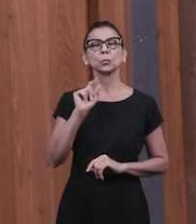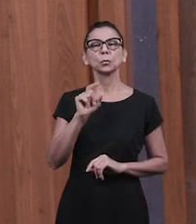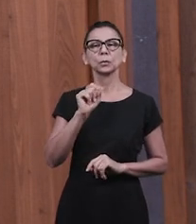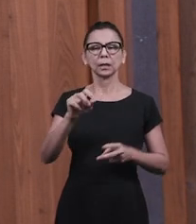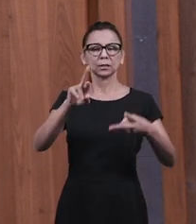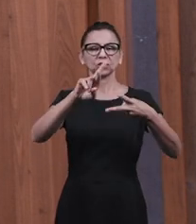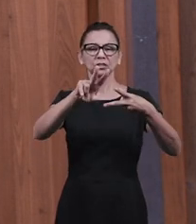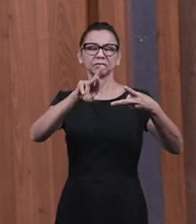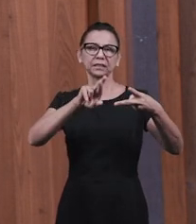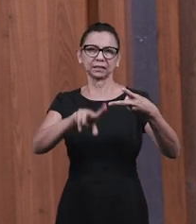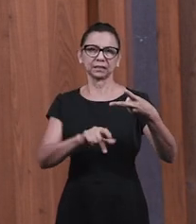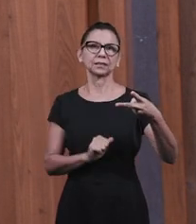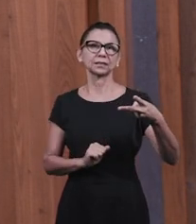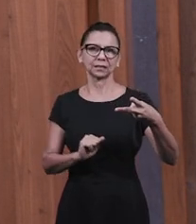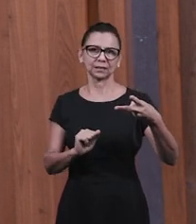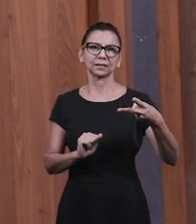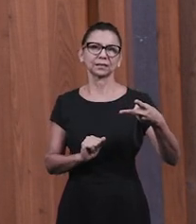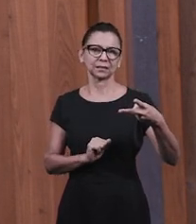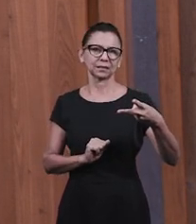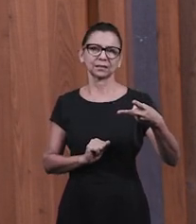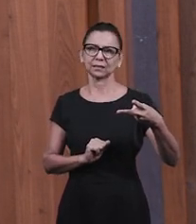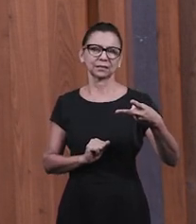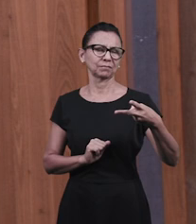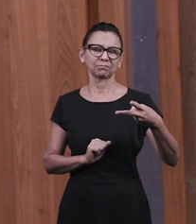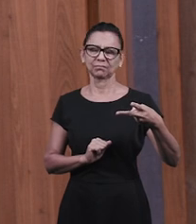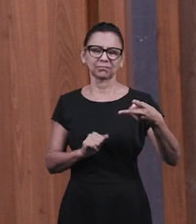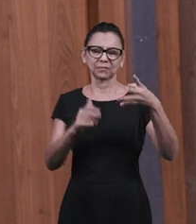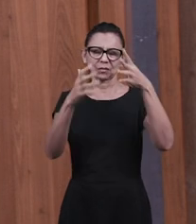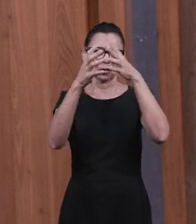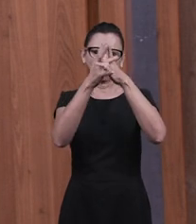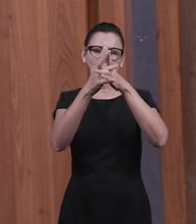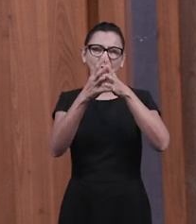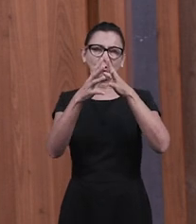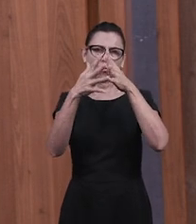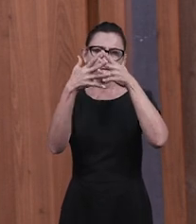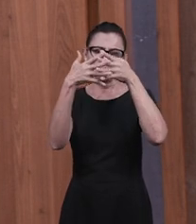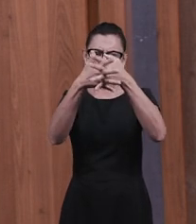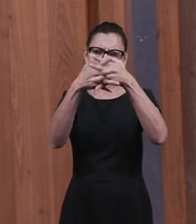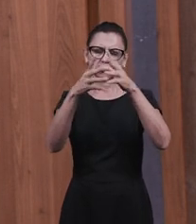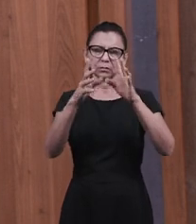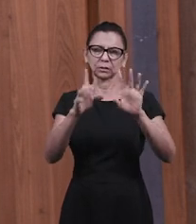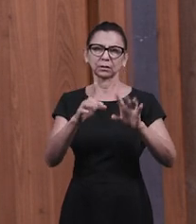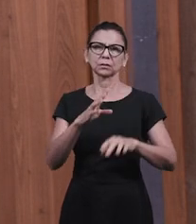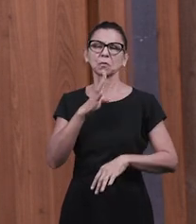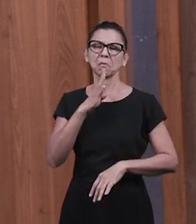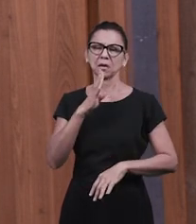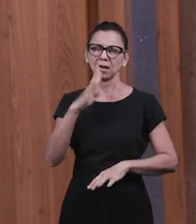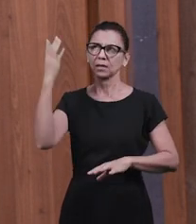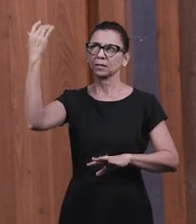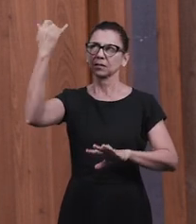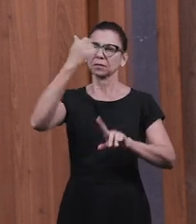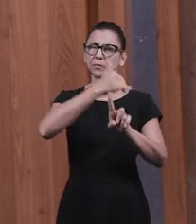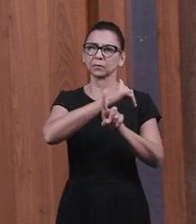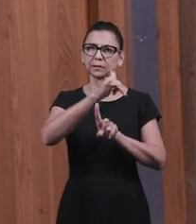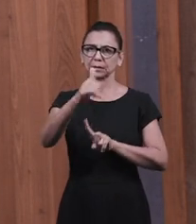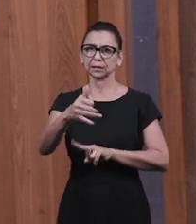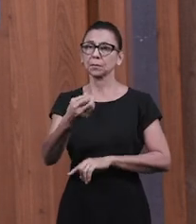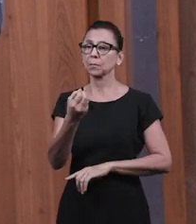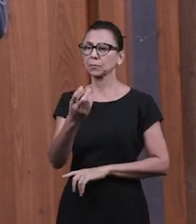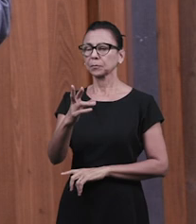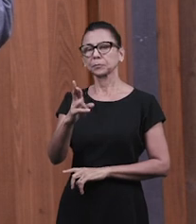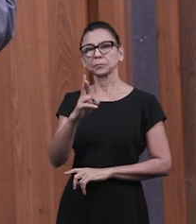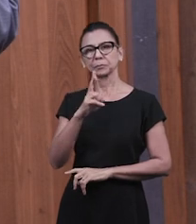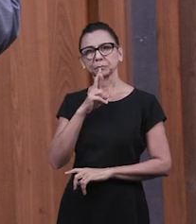dom espiritual, e não vão confundir adivinhação com profecia. Eles conhecem profecia. Muito bem